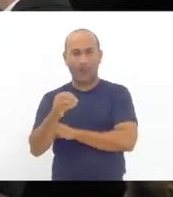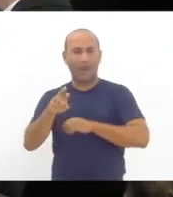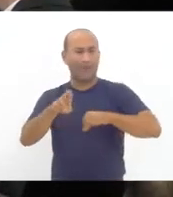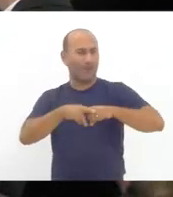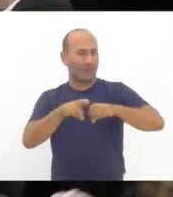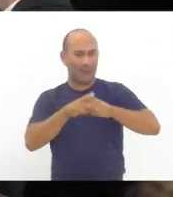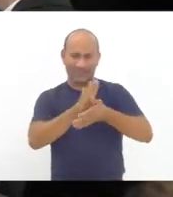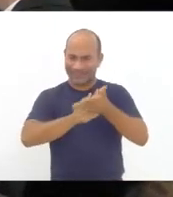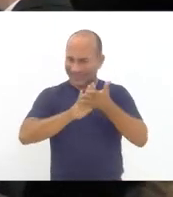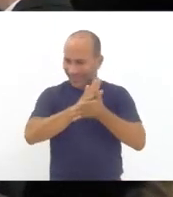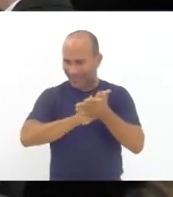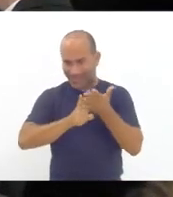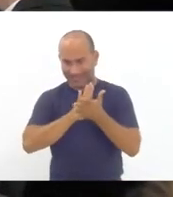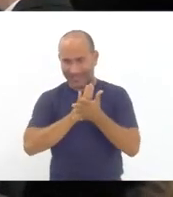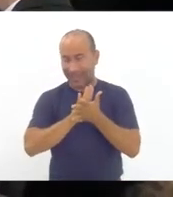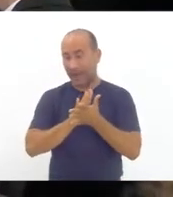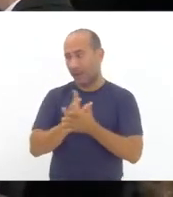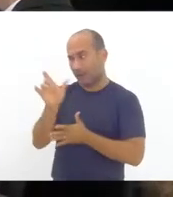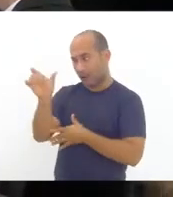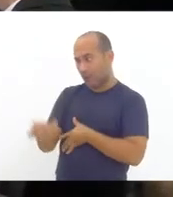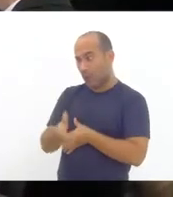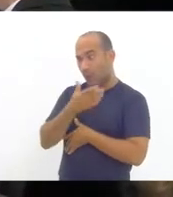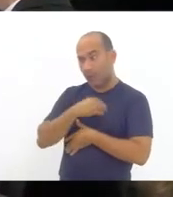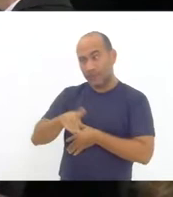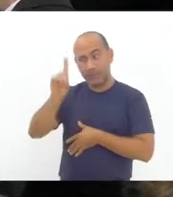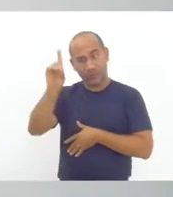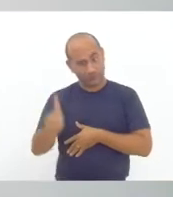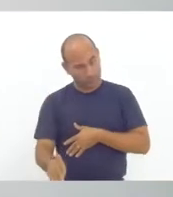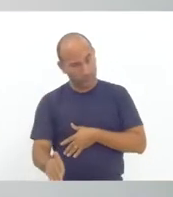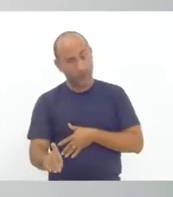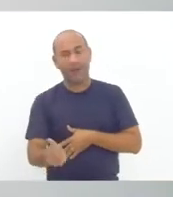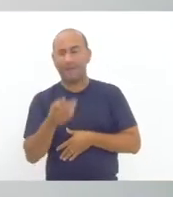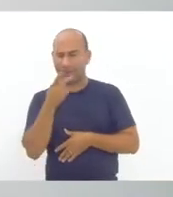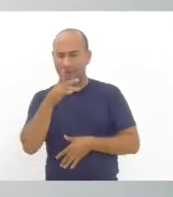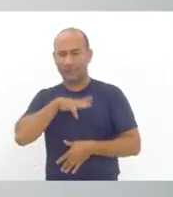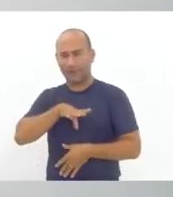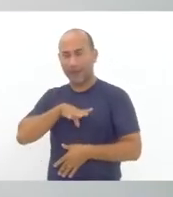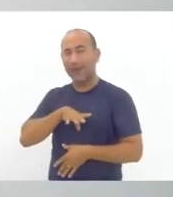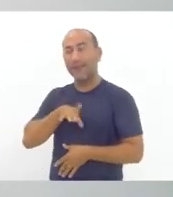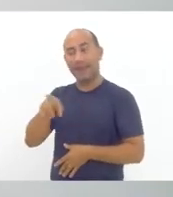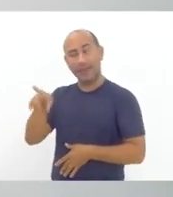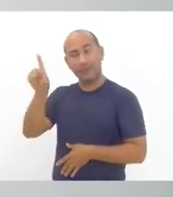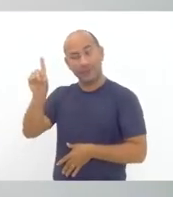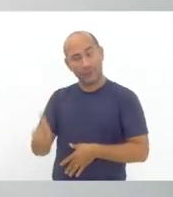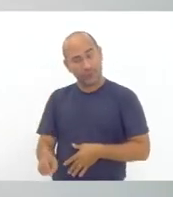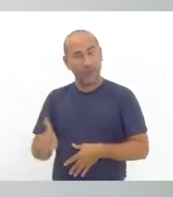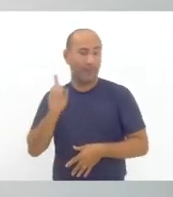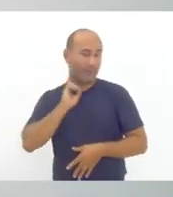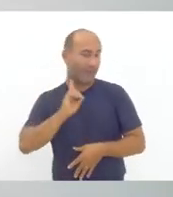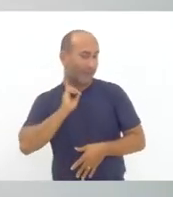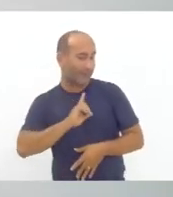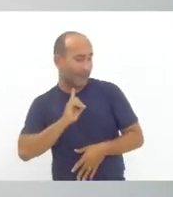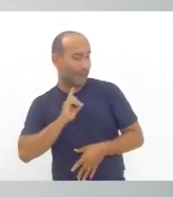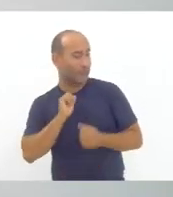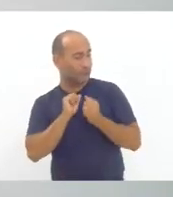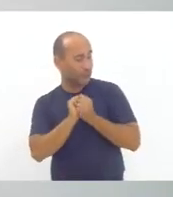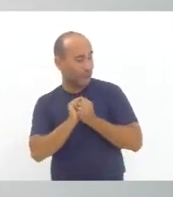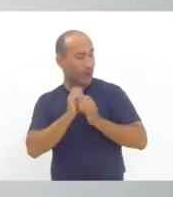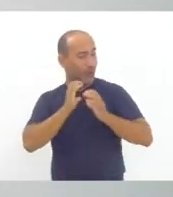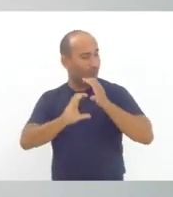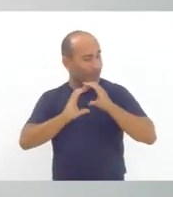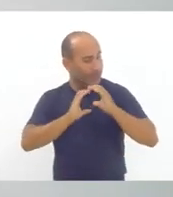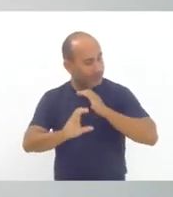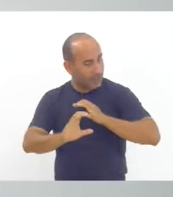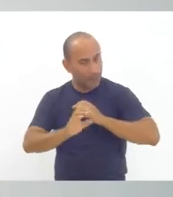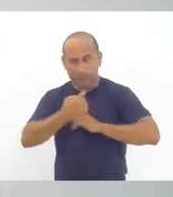você um cara que foi diretor Já que vocês falaram tanto do Vasco ele era foi diretor do Flamengo trabalha comigo na comunicação aí ele falou assim